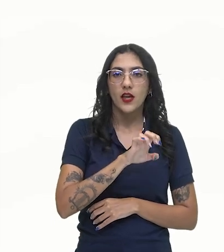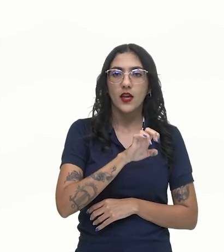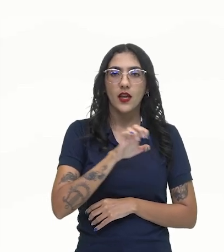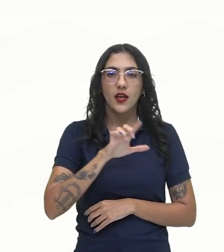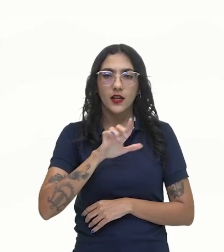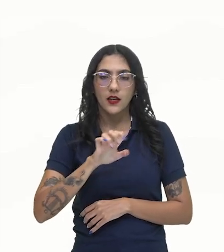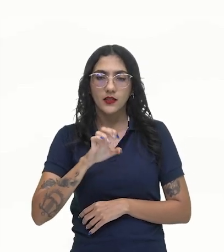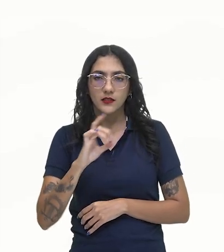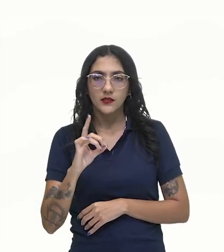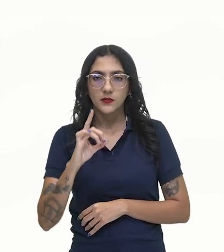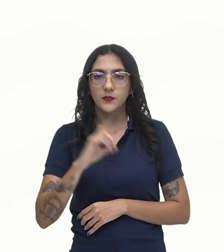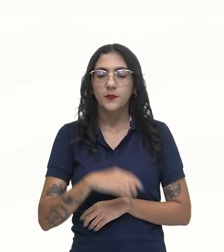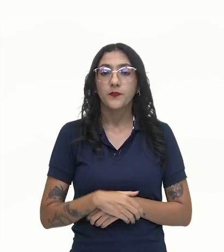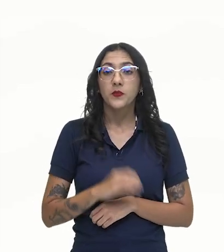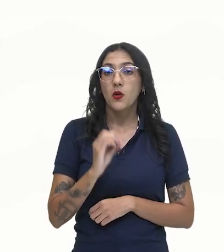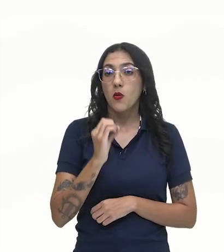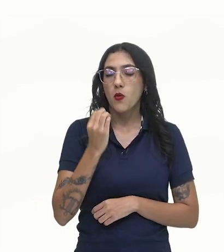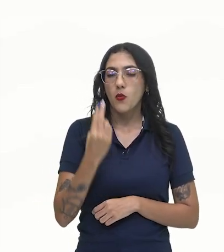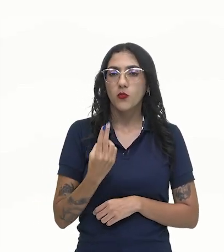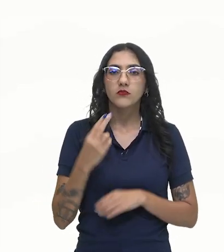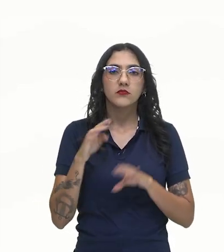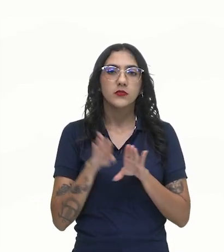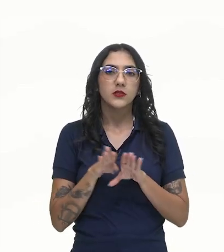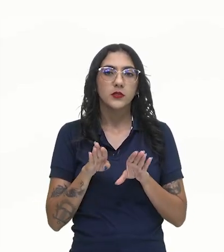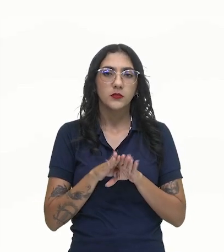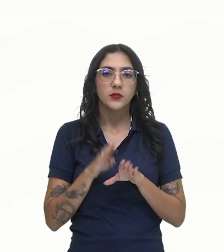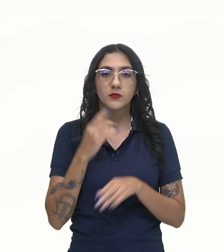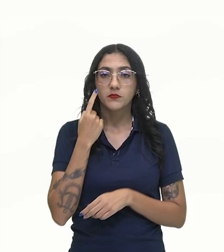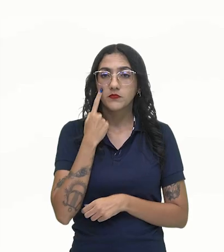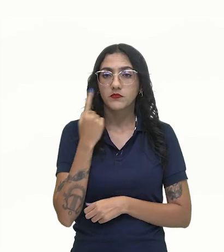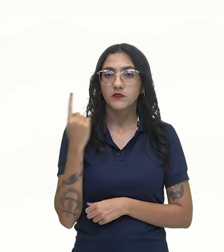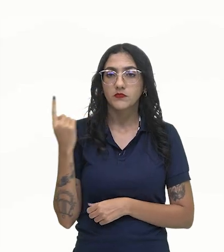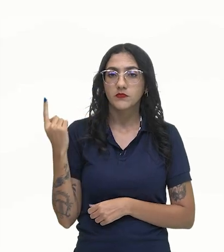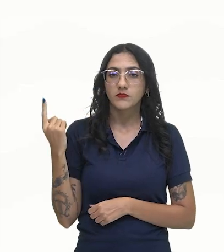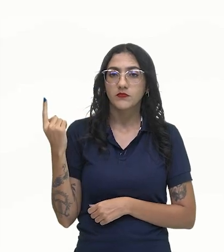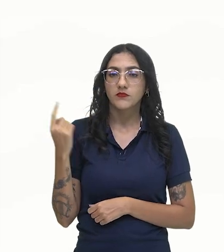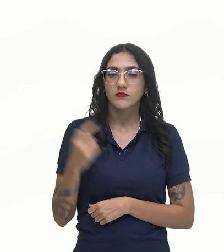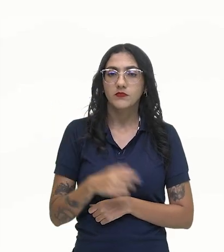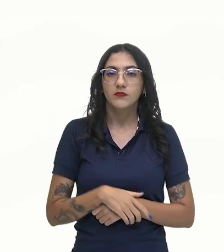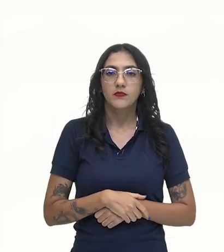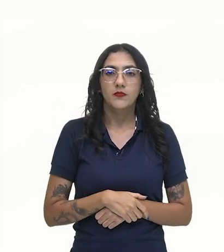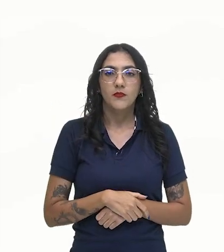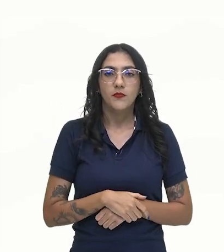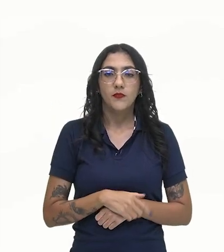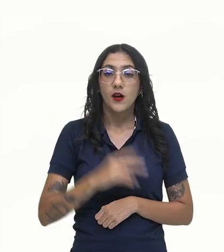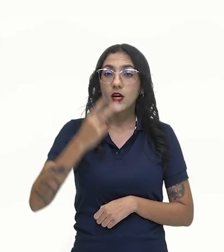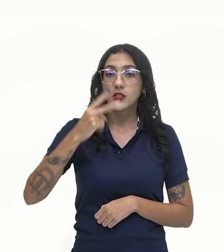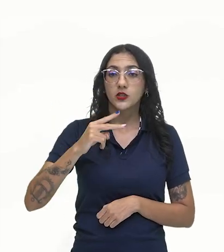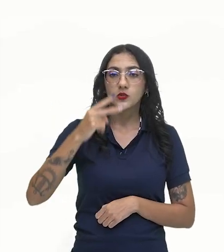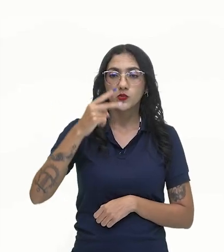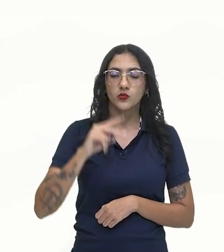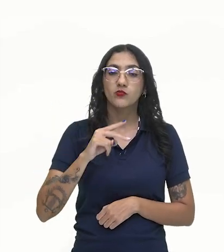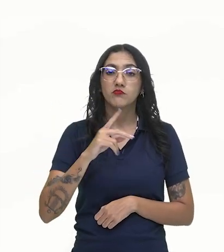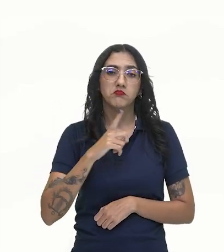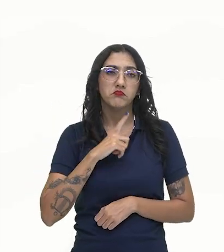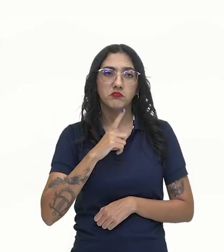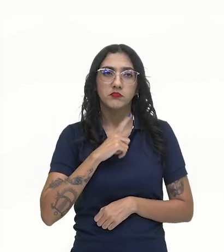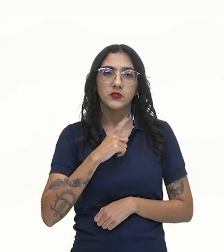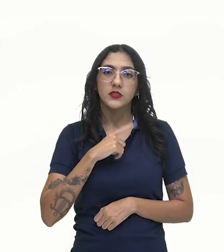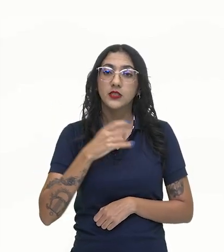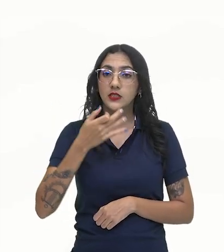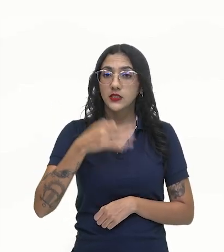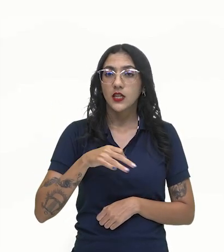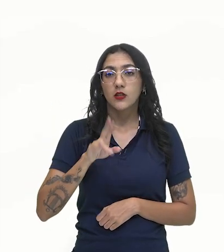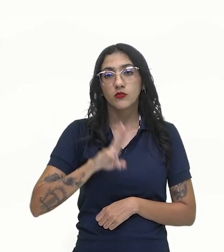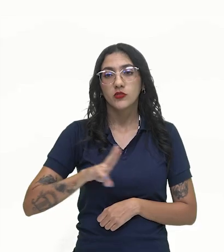V-E-L-E-D, ou eu posso pegar e escrever desta forma aqui, ó. As 2 estão corretas, com